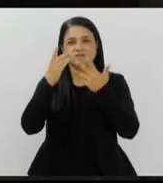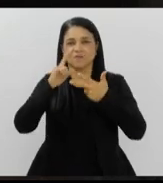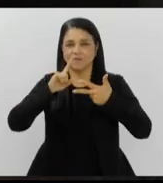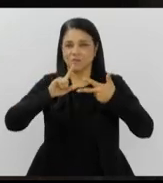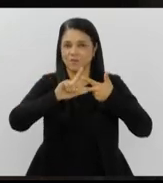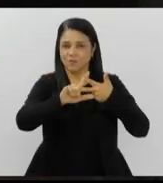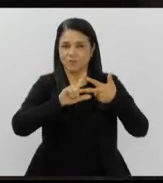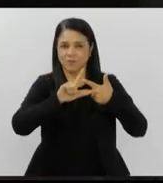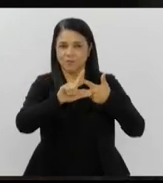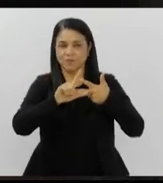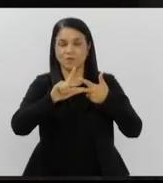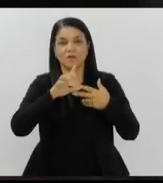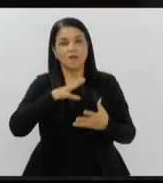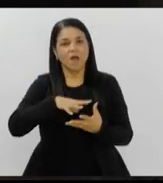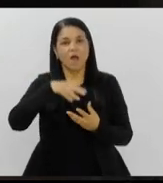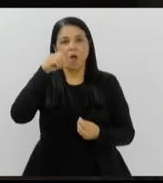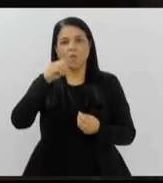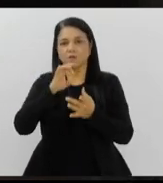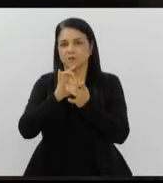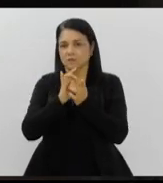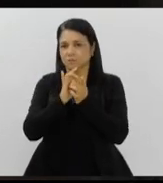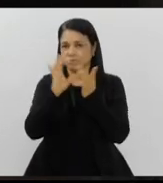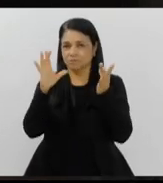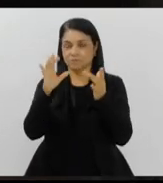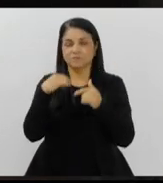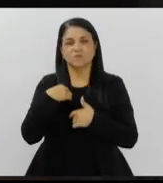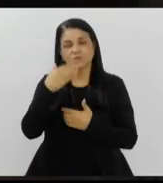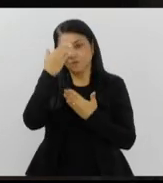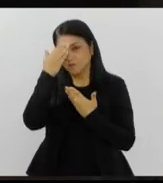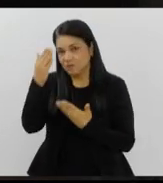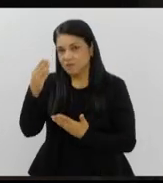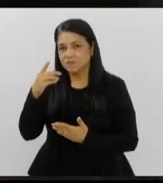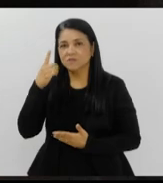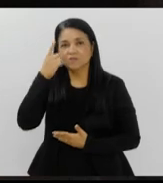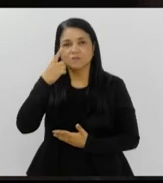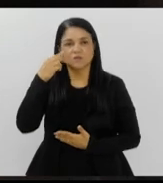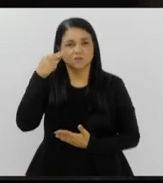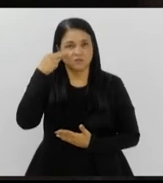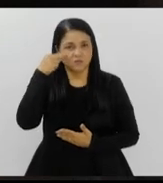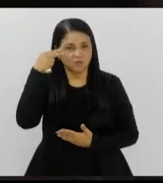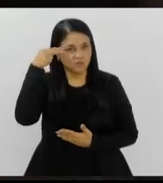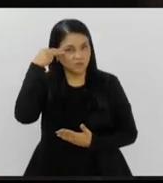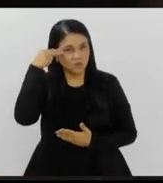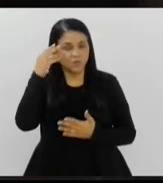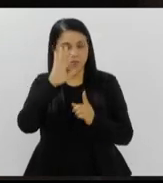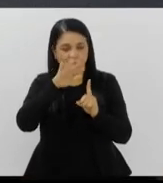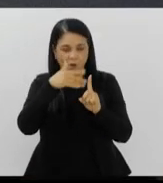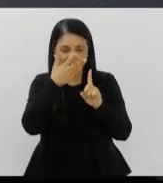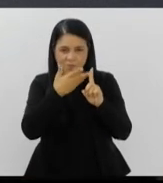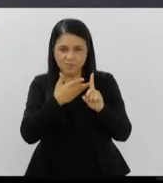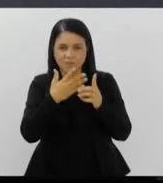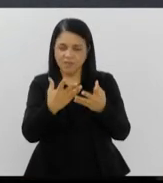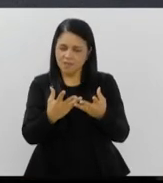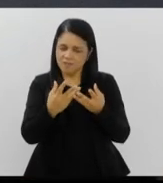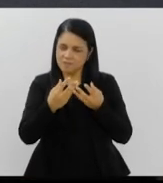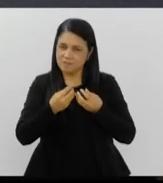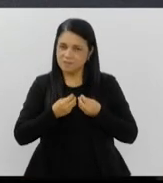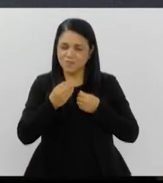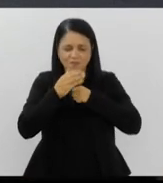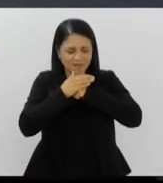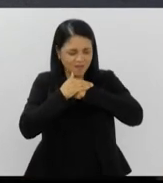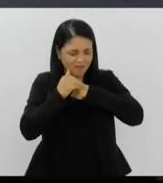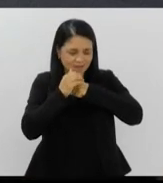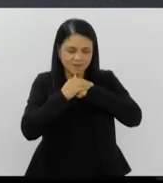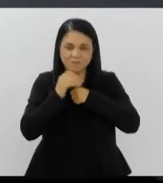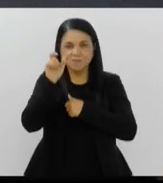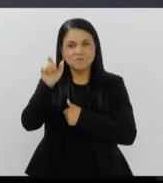alma da democracia. Muito obrigada, Tia Ju, por essa homenagem que eu recebo com todo o carinho de uma